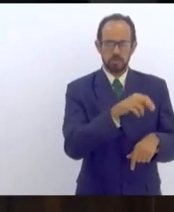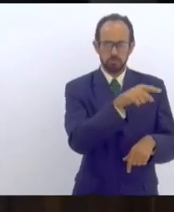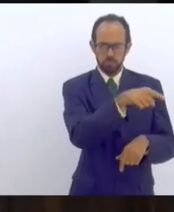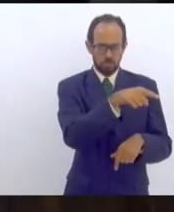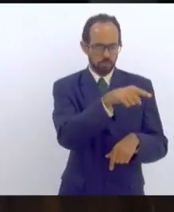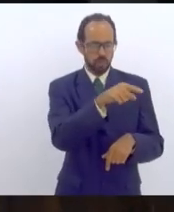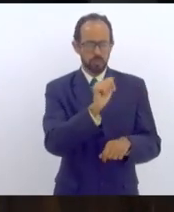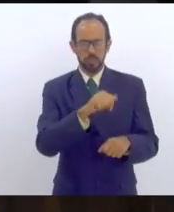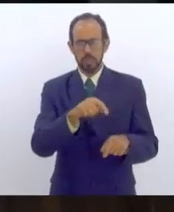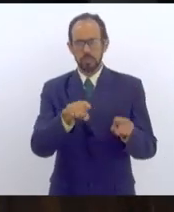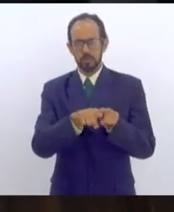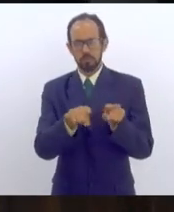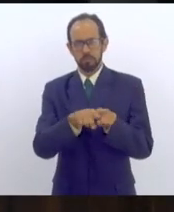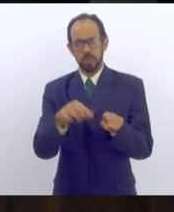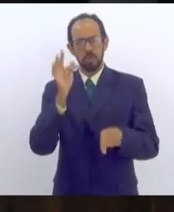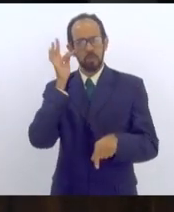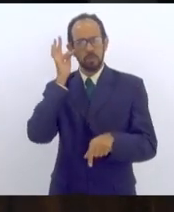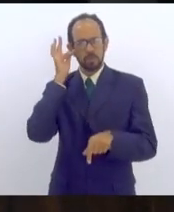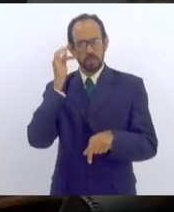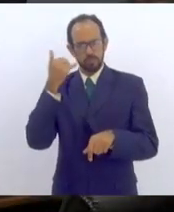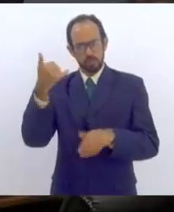deputado Flávio Serafini, que me indagou aqui também.